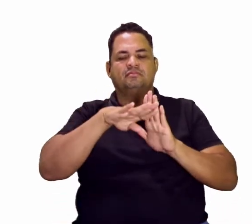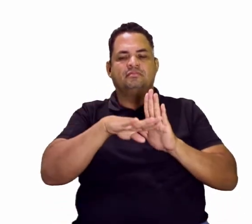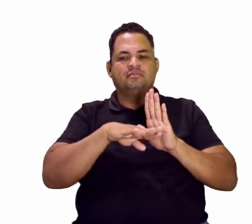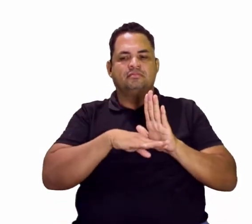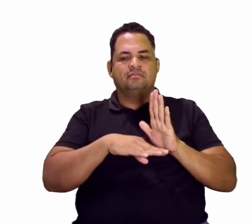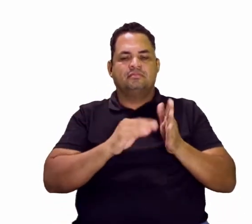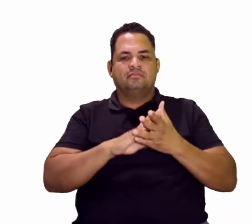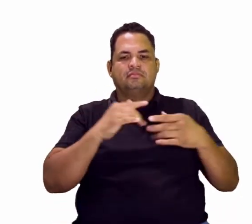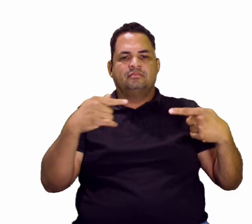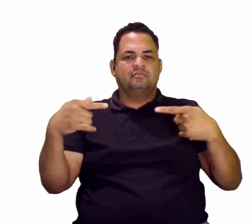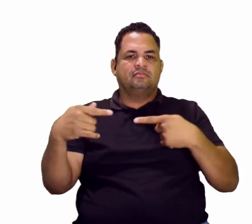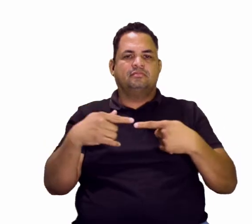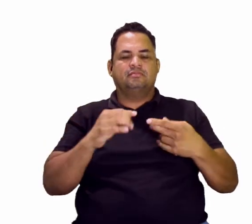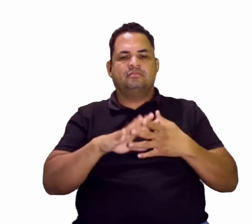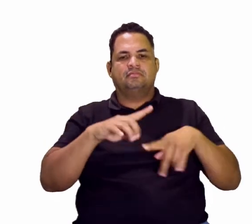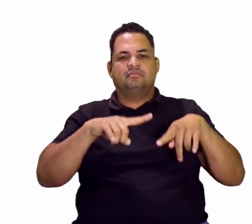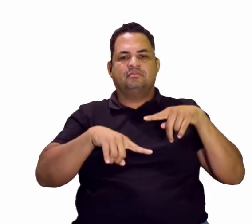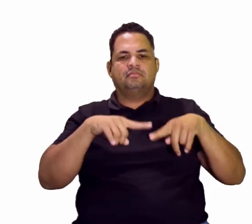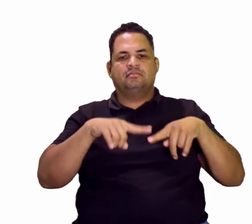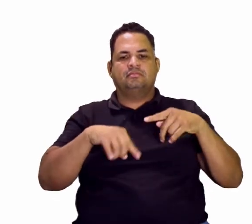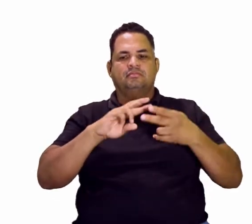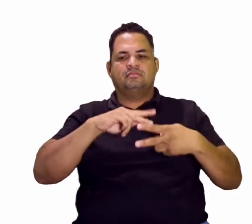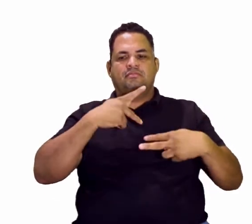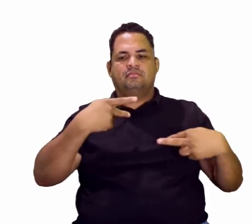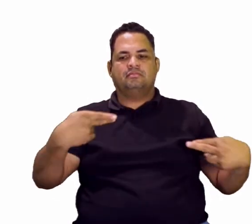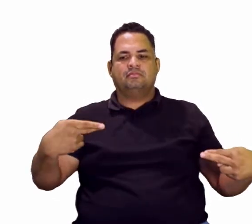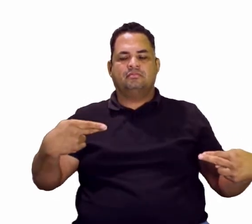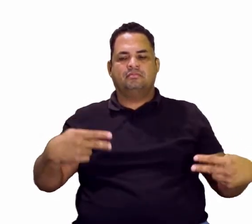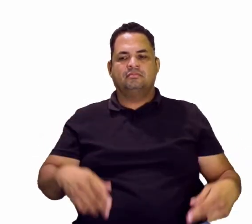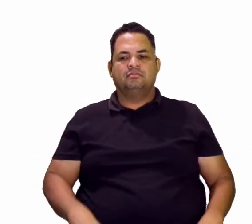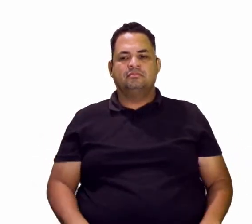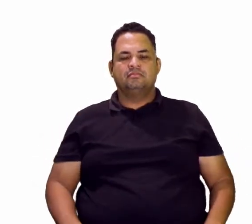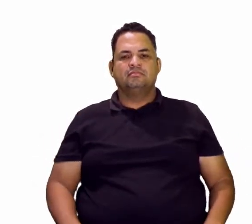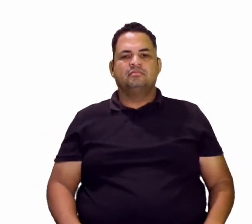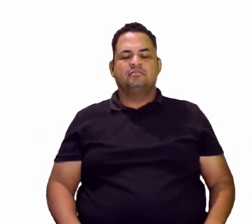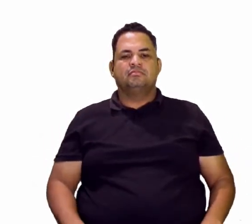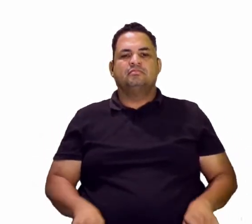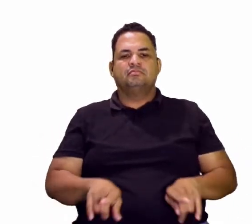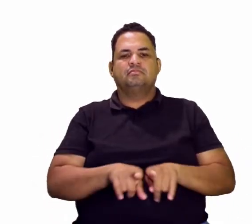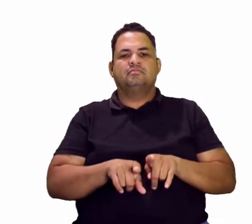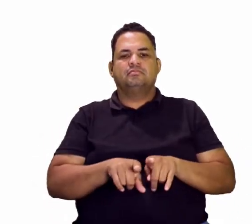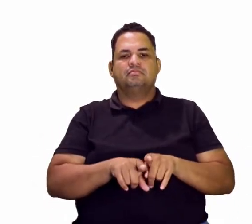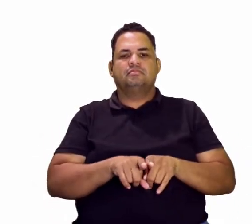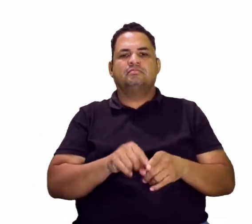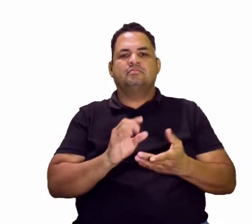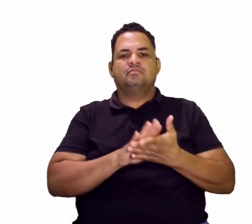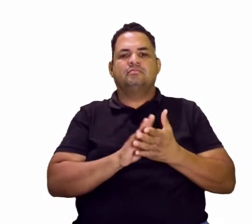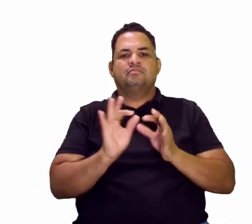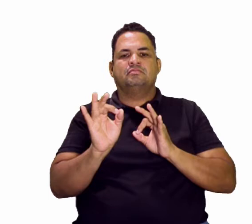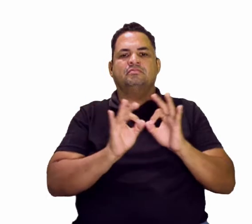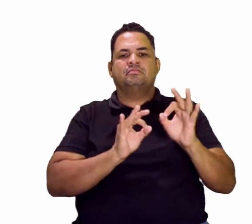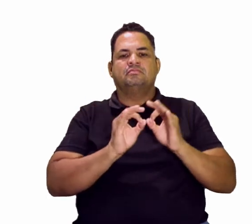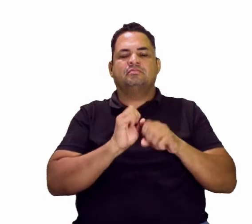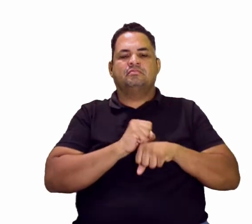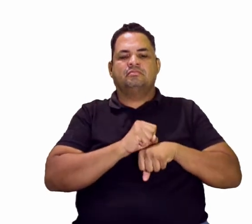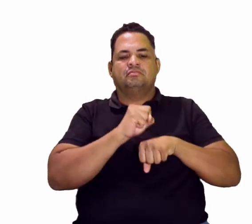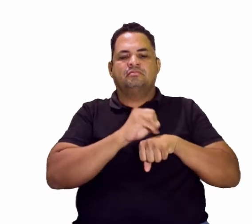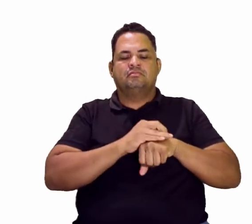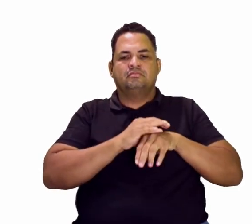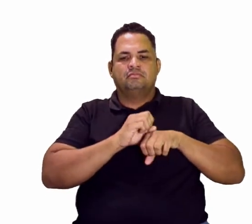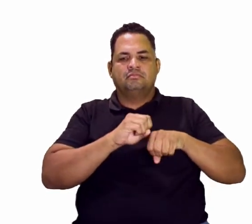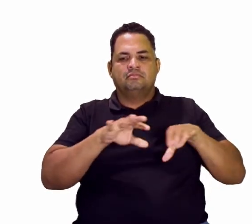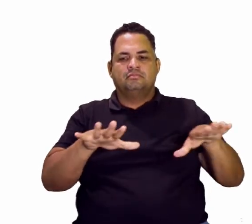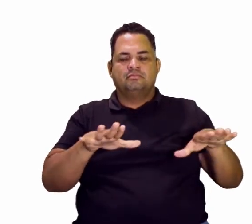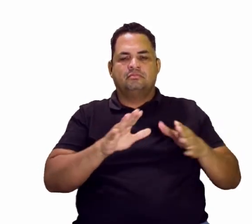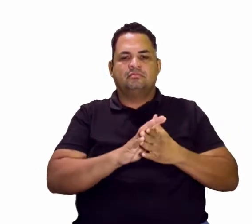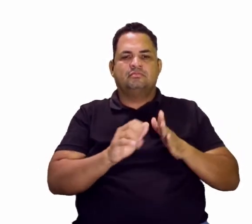classificações relacionadas ao material genético, tá? E também as suas formas de transmissão. Aí a gente